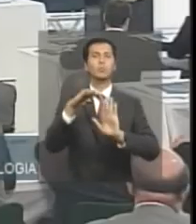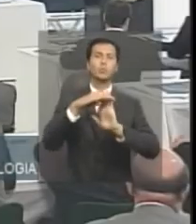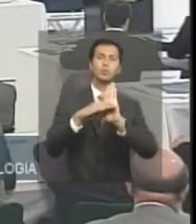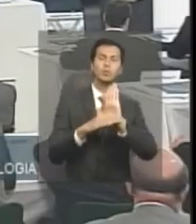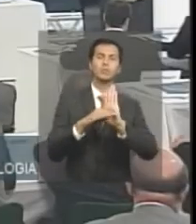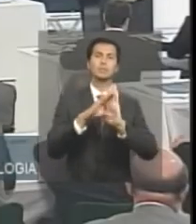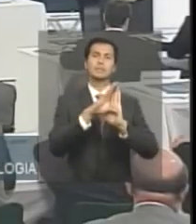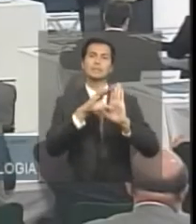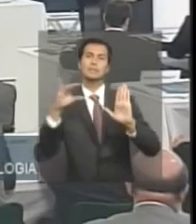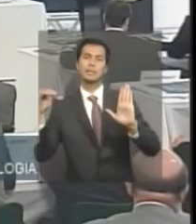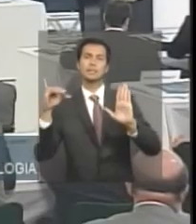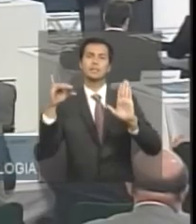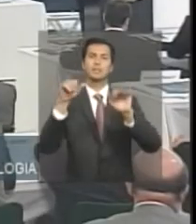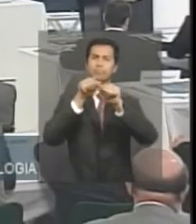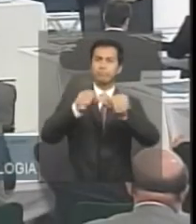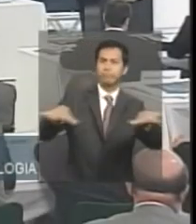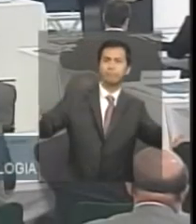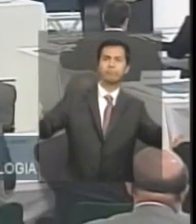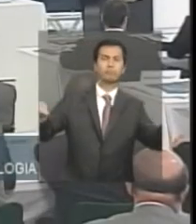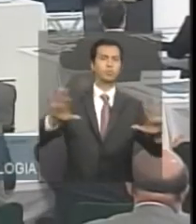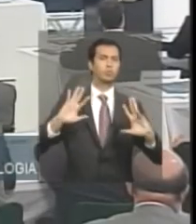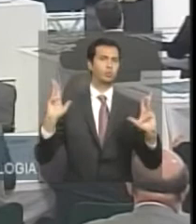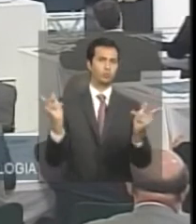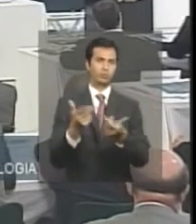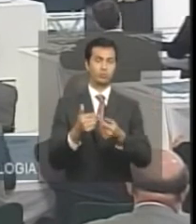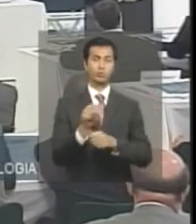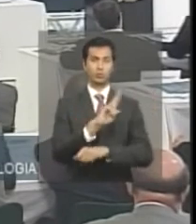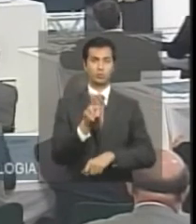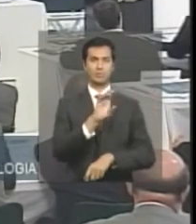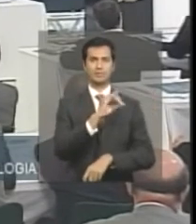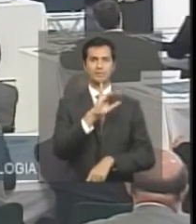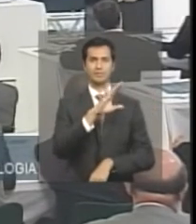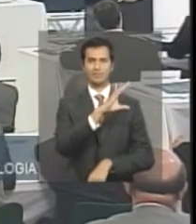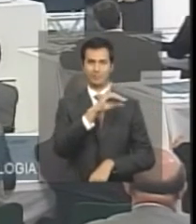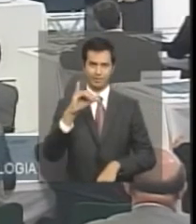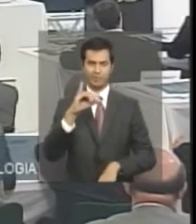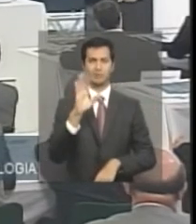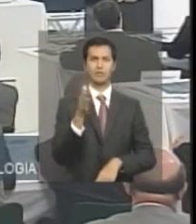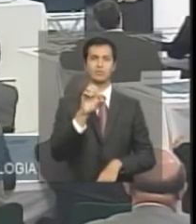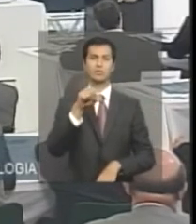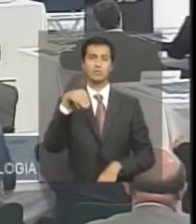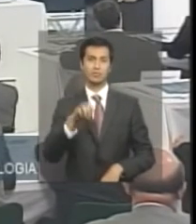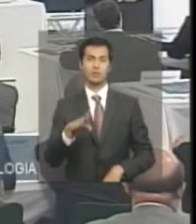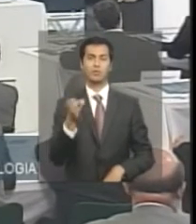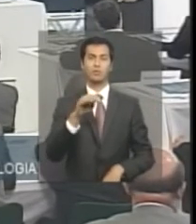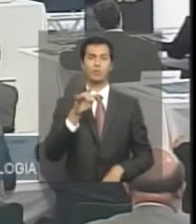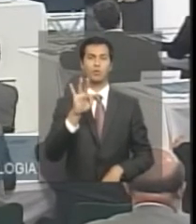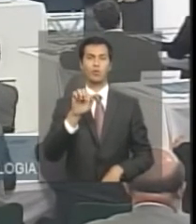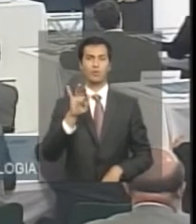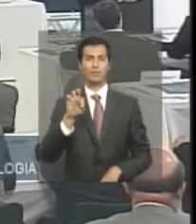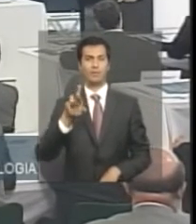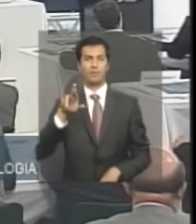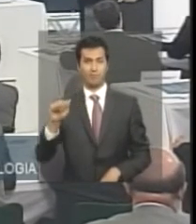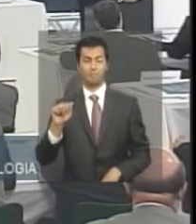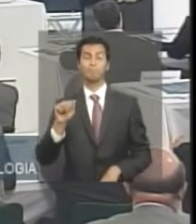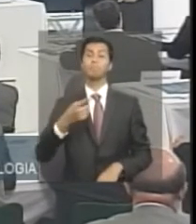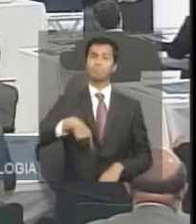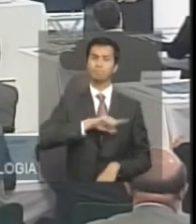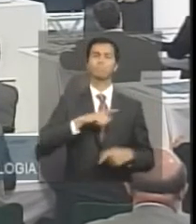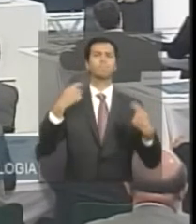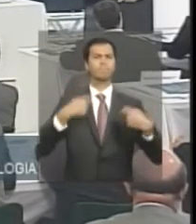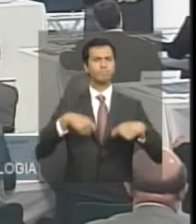o programa Ciência Sem Fronteiras, nós tínhamos de enfatizar o mérito, sim. Por quê? Porque nós